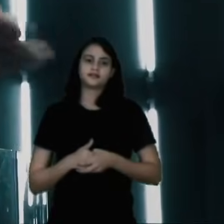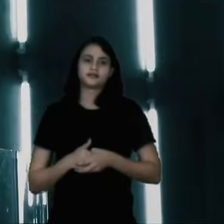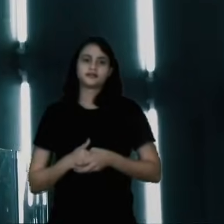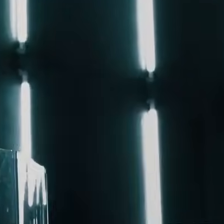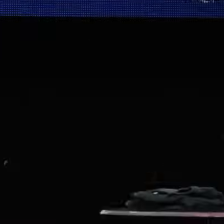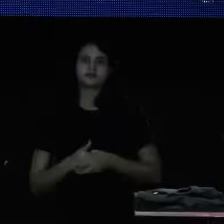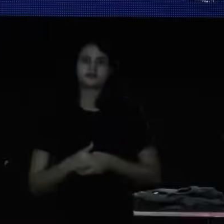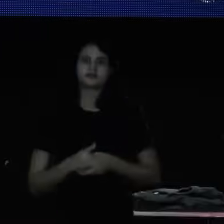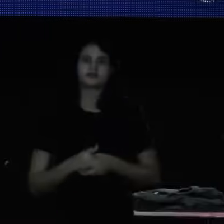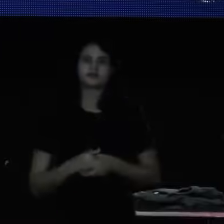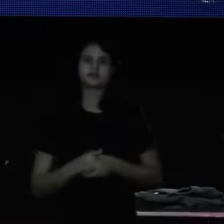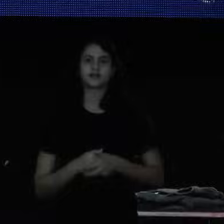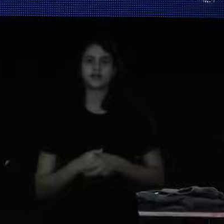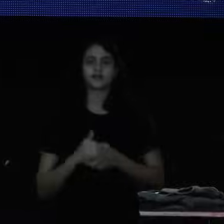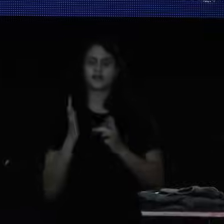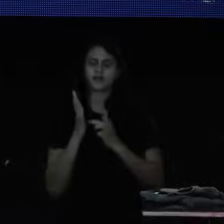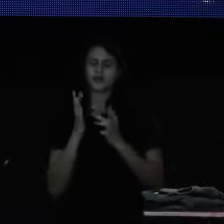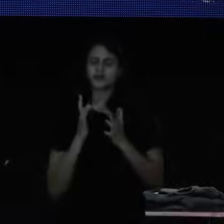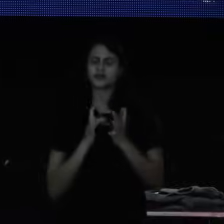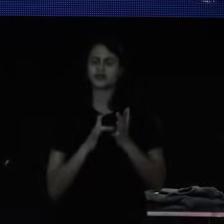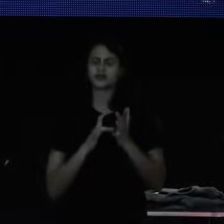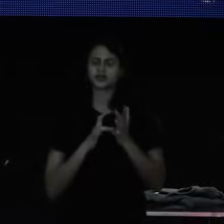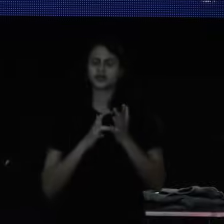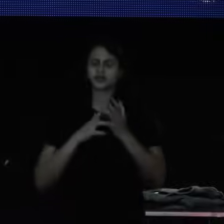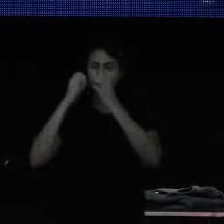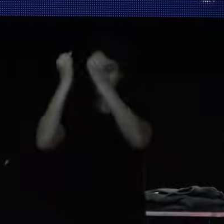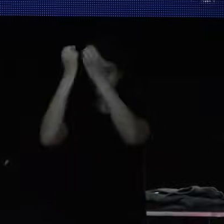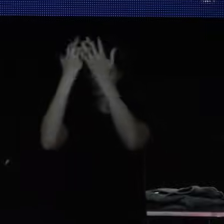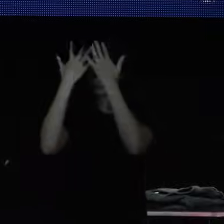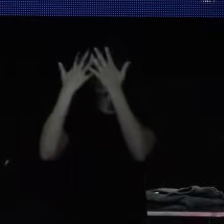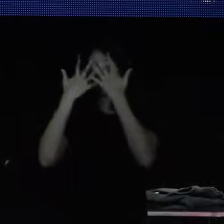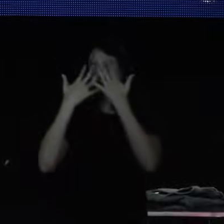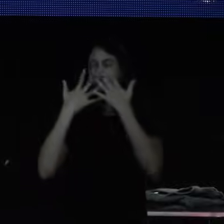Deixa o sangue de Jesus passar por cima.